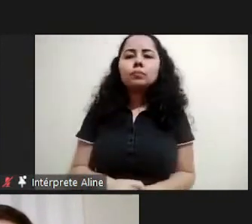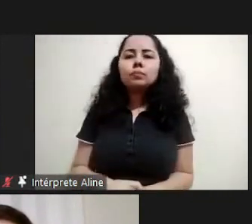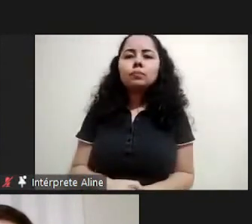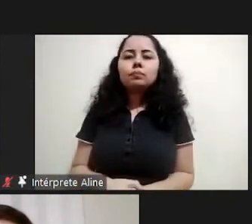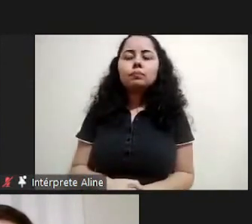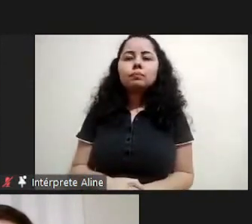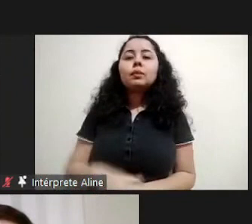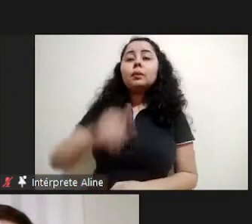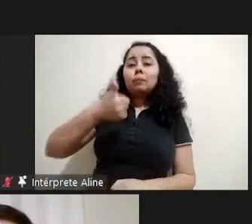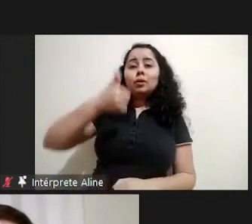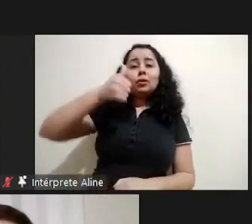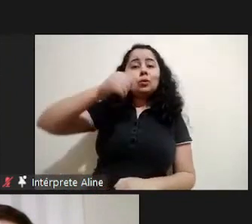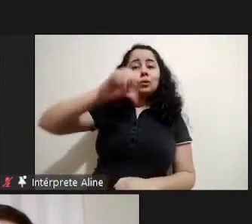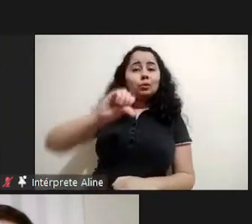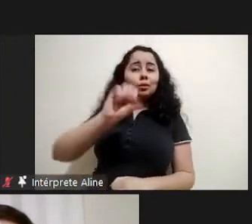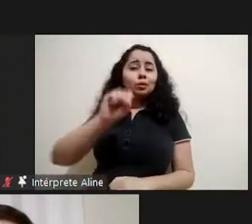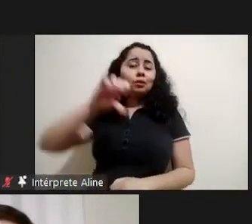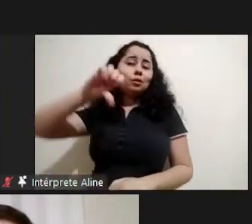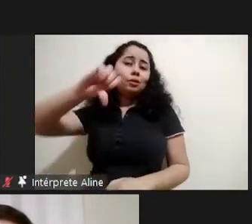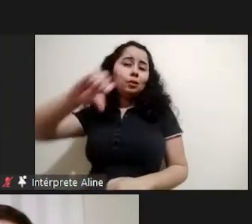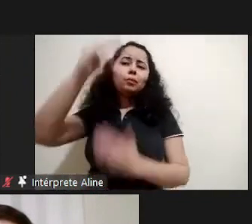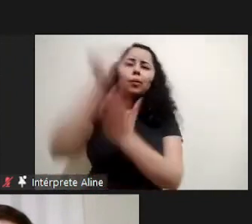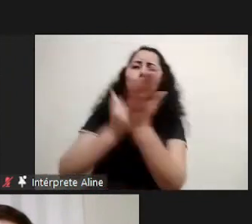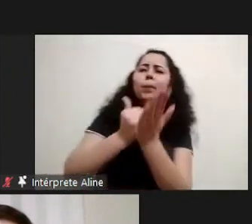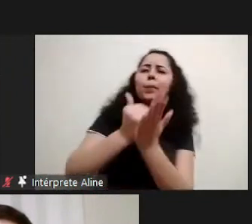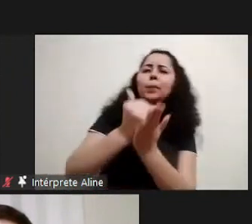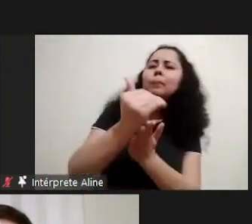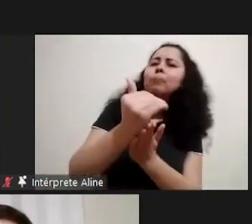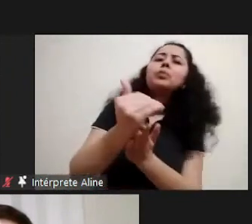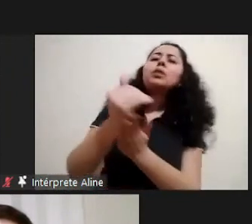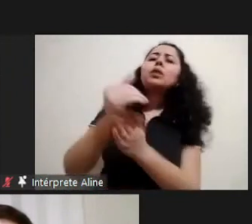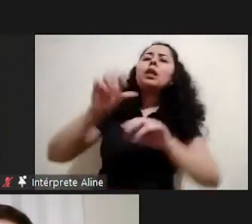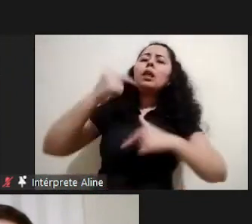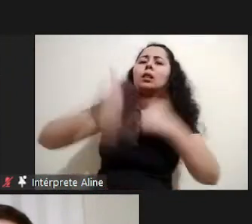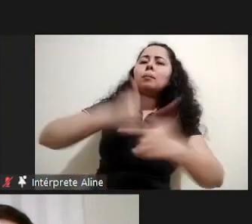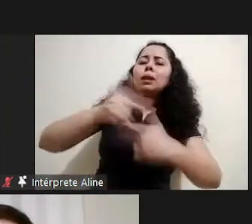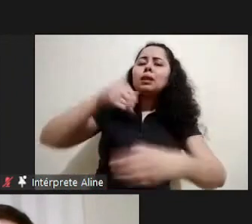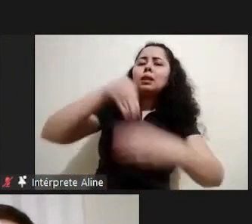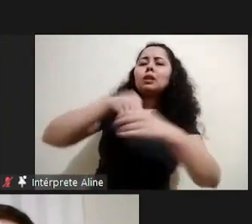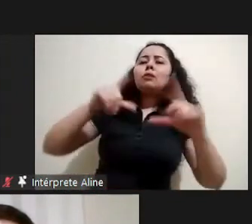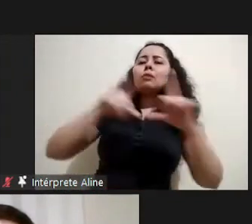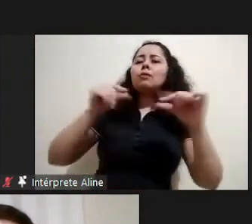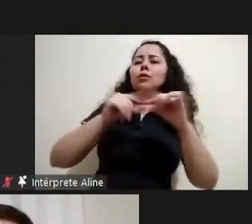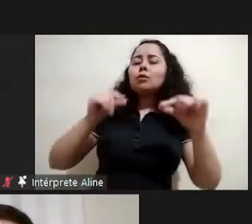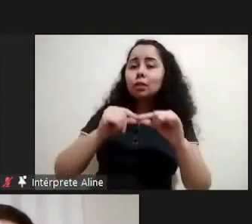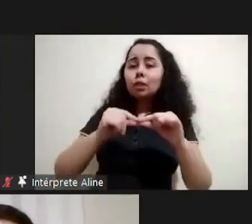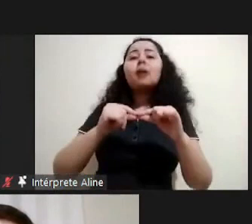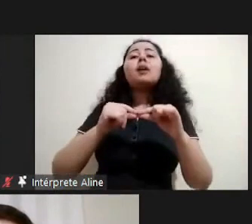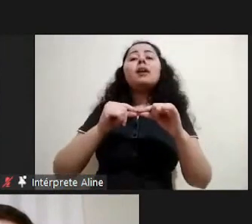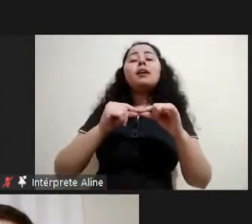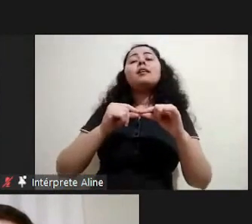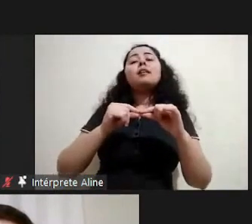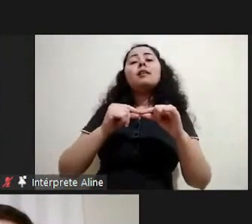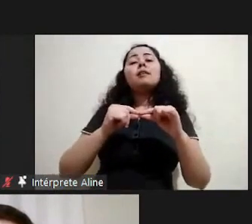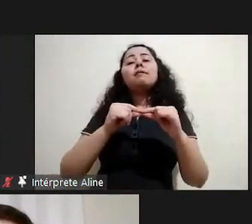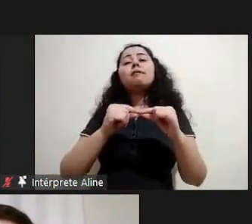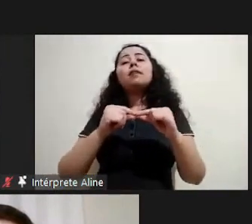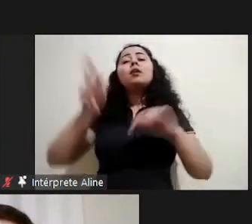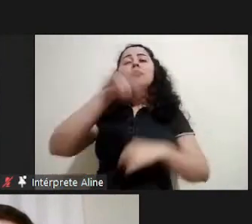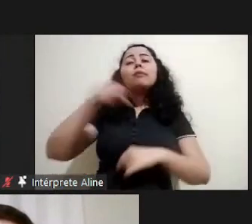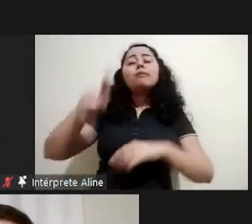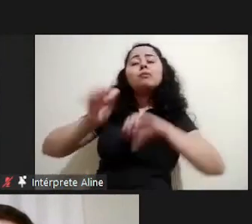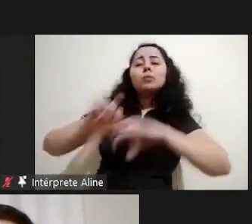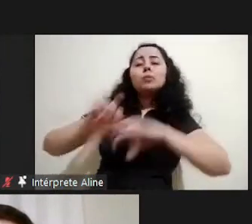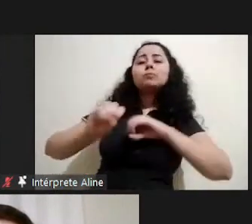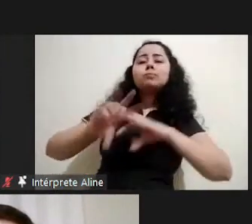1989, iniciou sua trajetória como docente da UFJF no curso de Educação Artística. Participou ativamente da criação do Instituto de Artes e